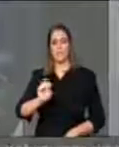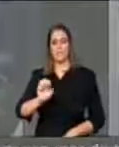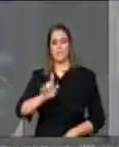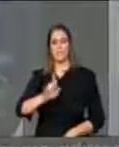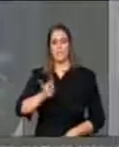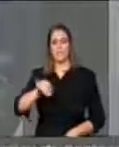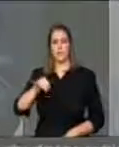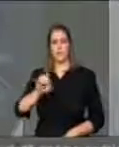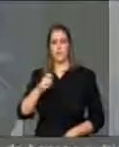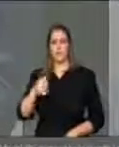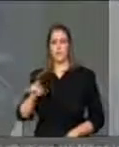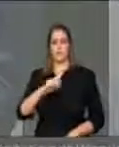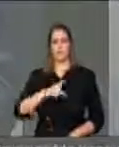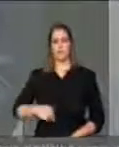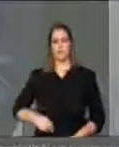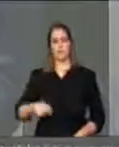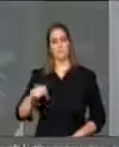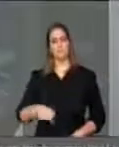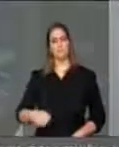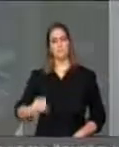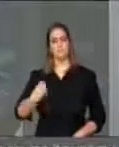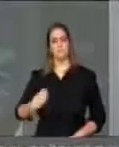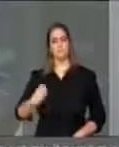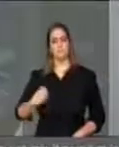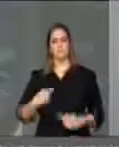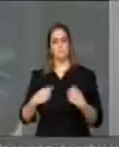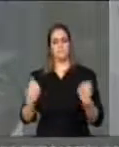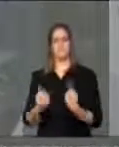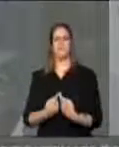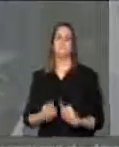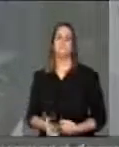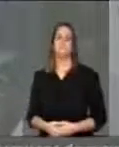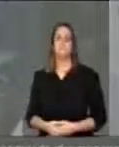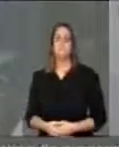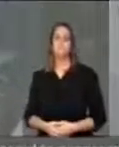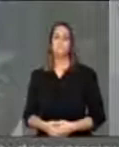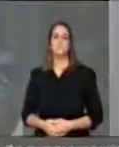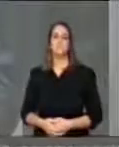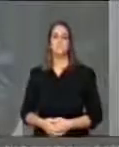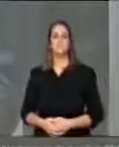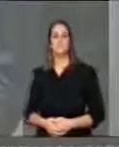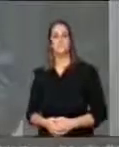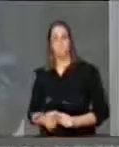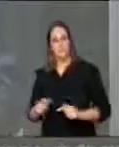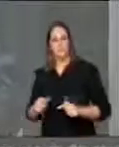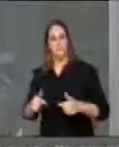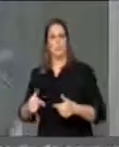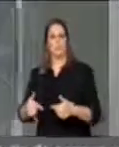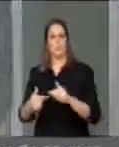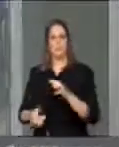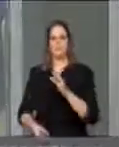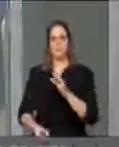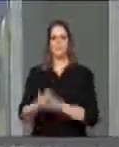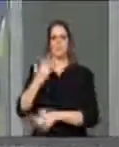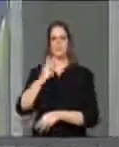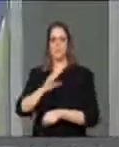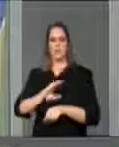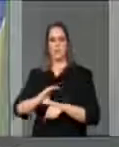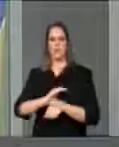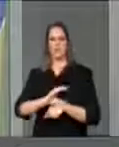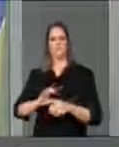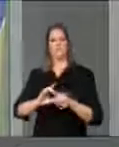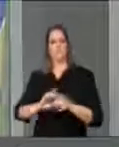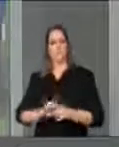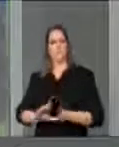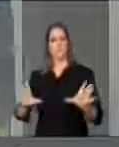grande timoneiro da democracia. Foi ele o líder desta Constituição democrática, que em seu